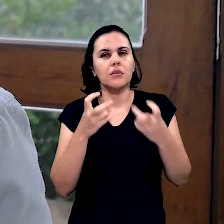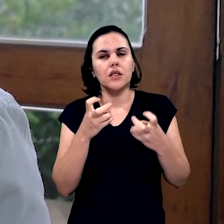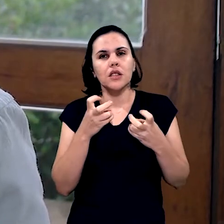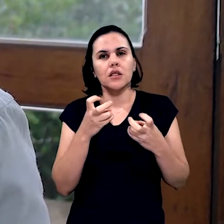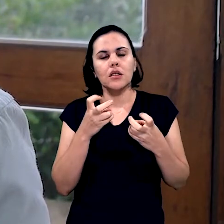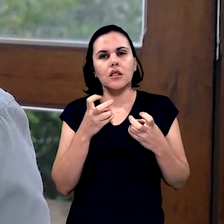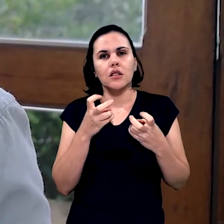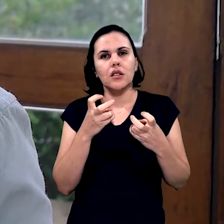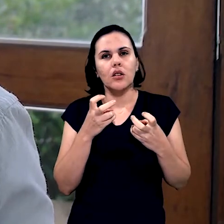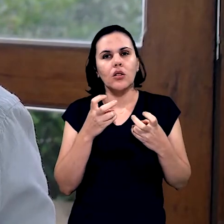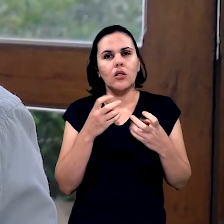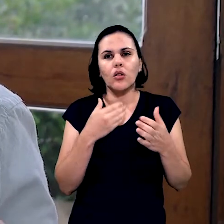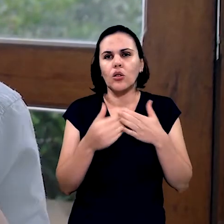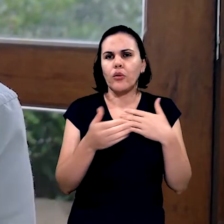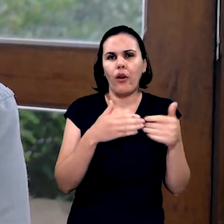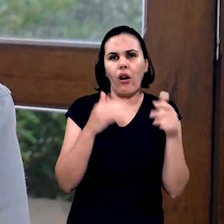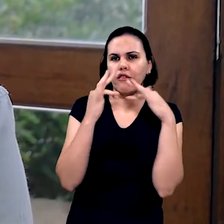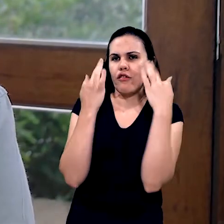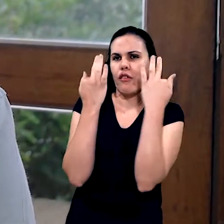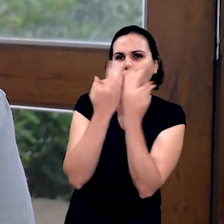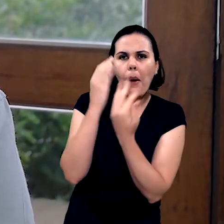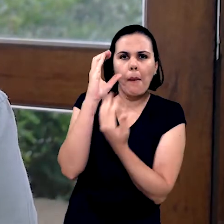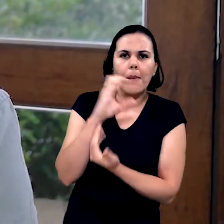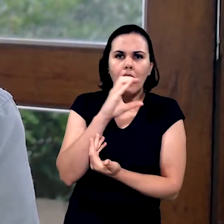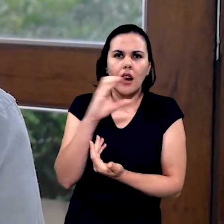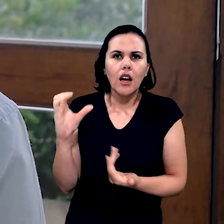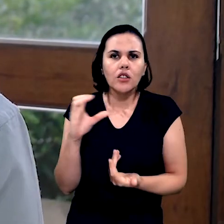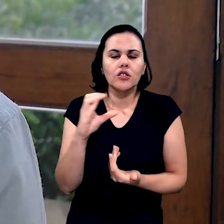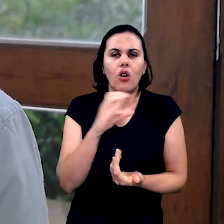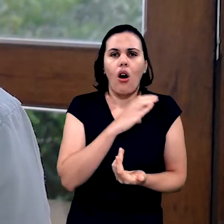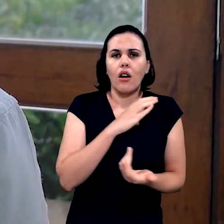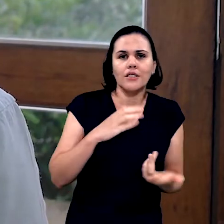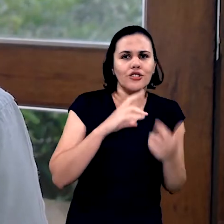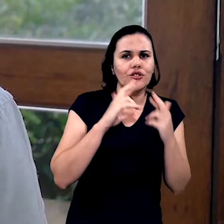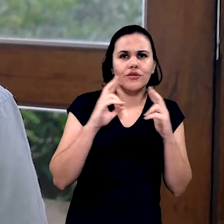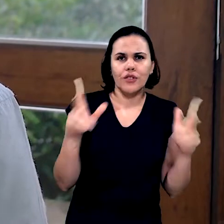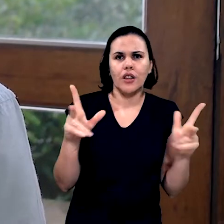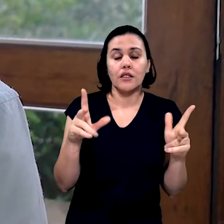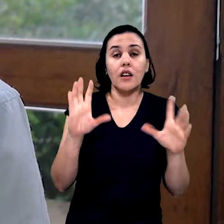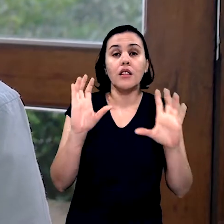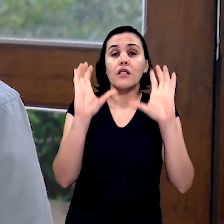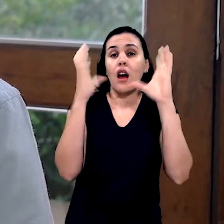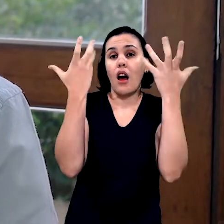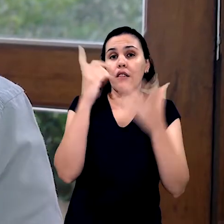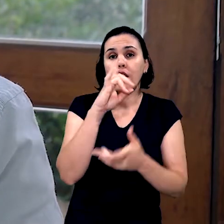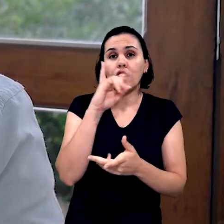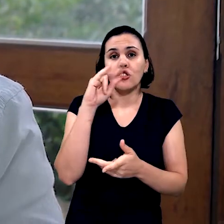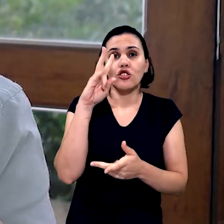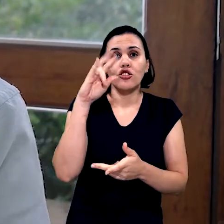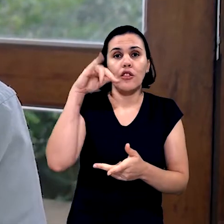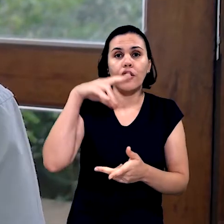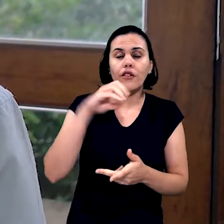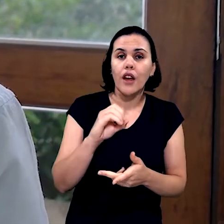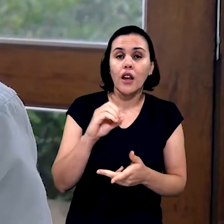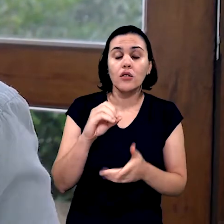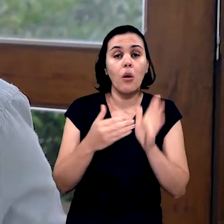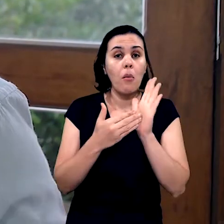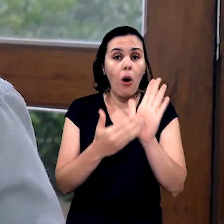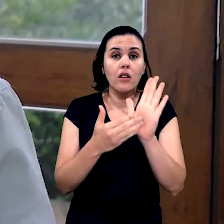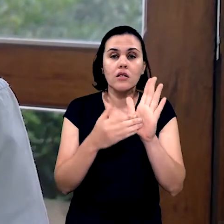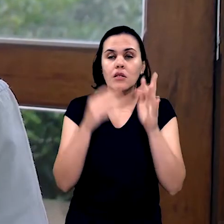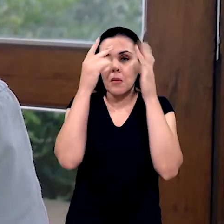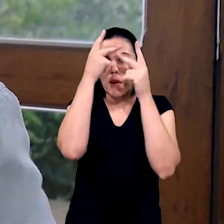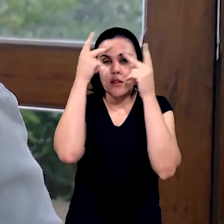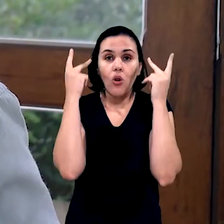independente se você é de uma família cristã, católica e tal, a Festa do Divino, ela extrapola isso e